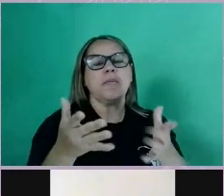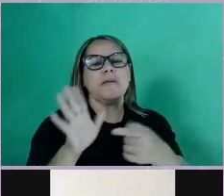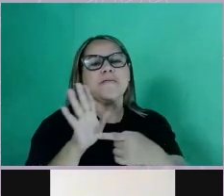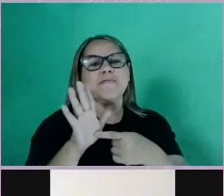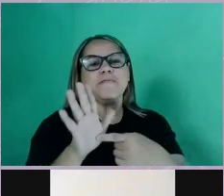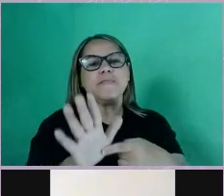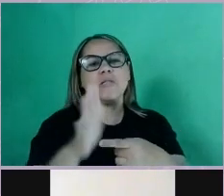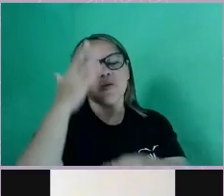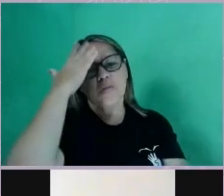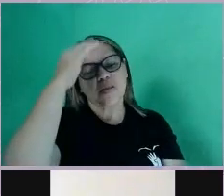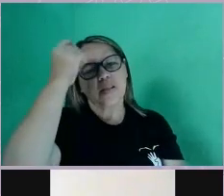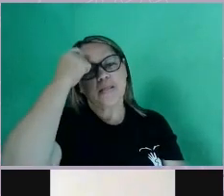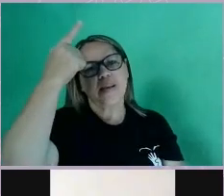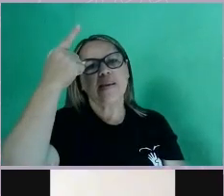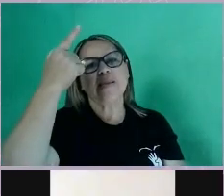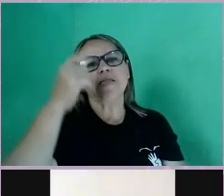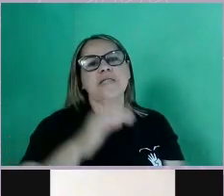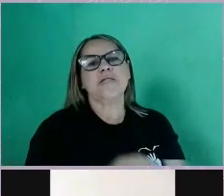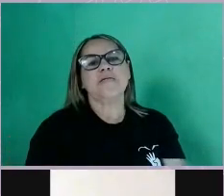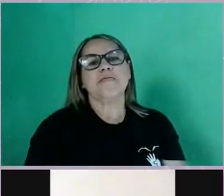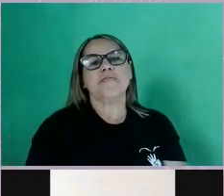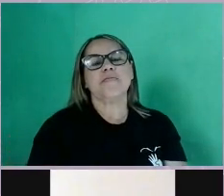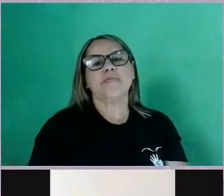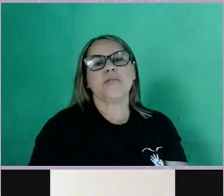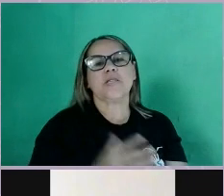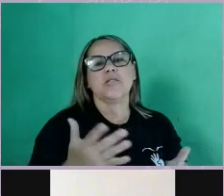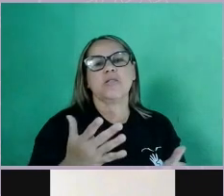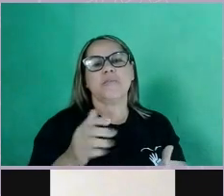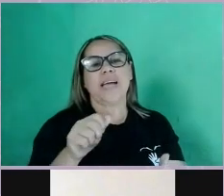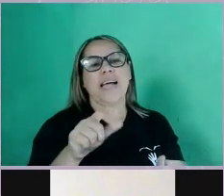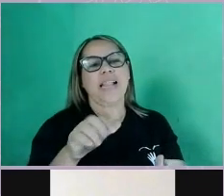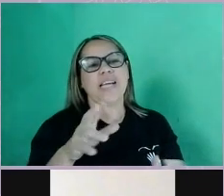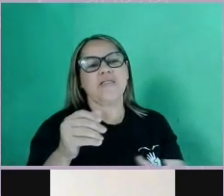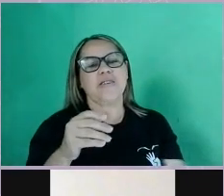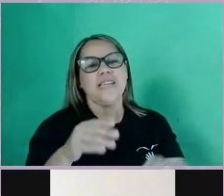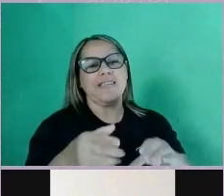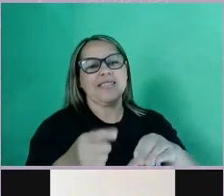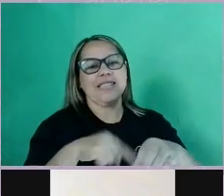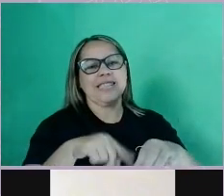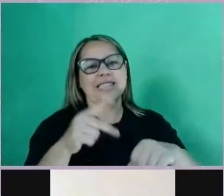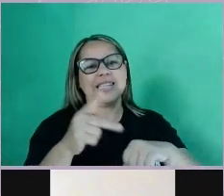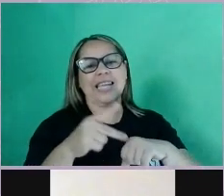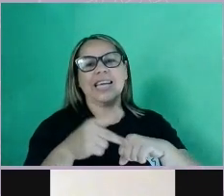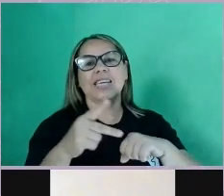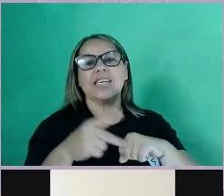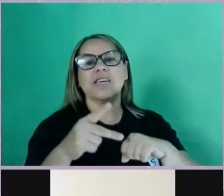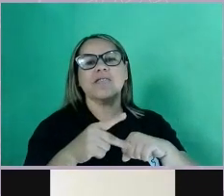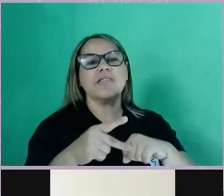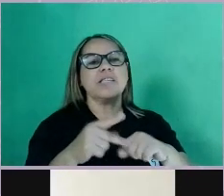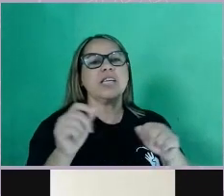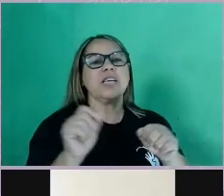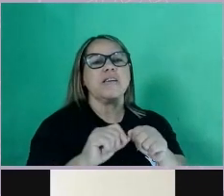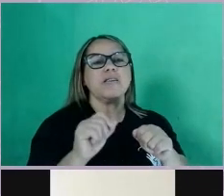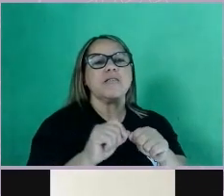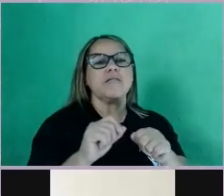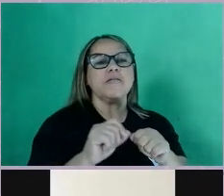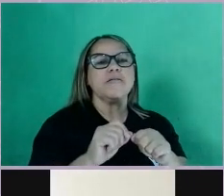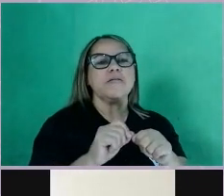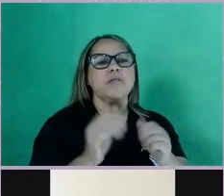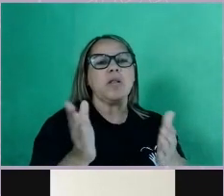abstrata de suas ideias sobre a alegoria da caverna que consta no livro 7 de A República